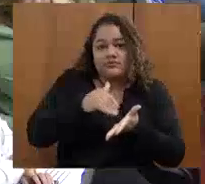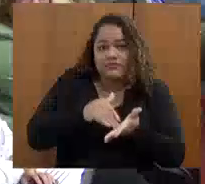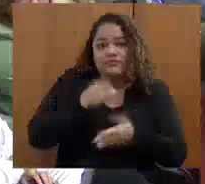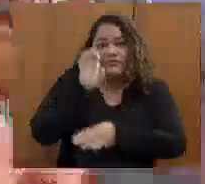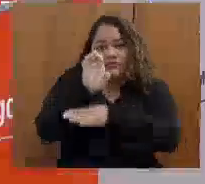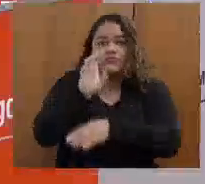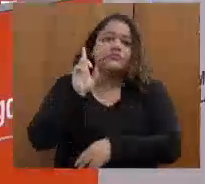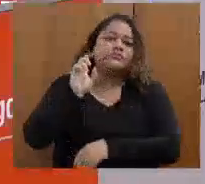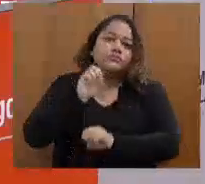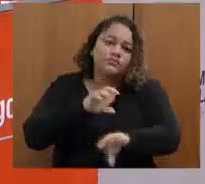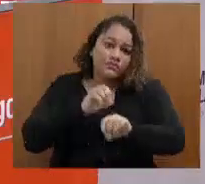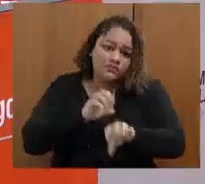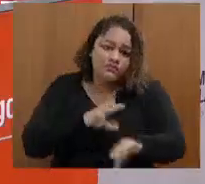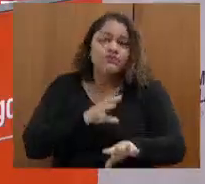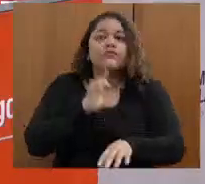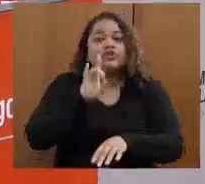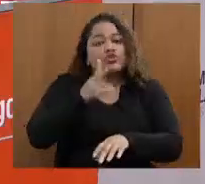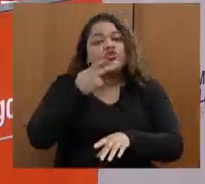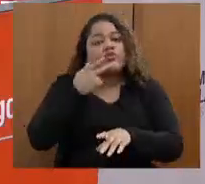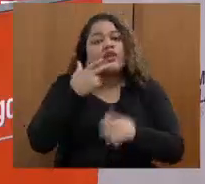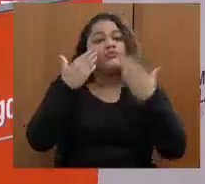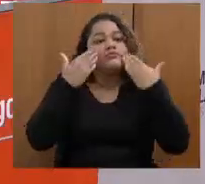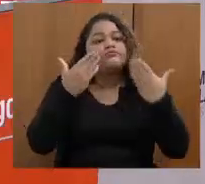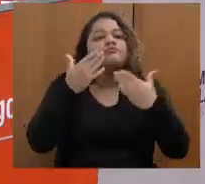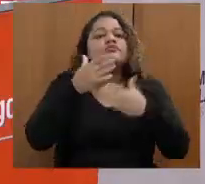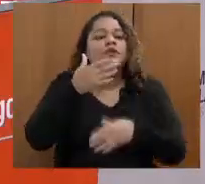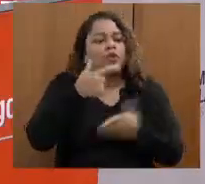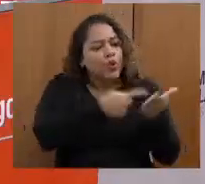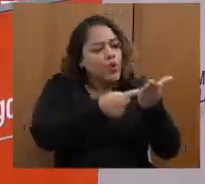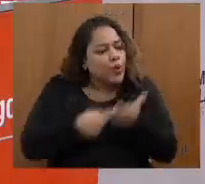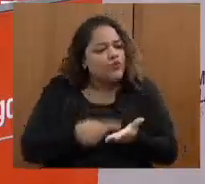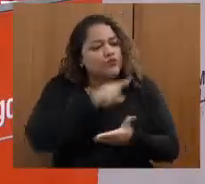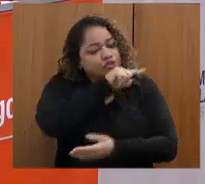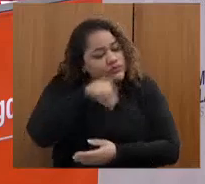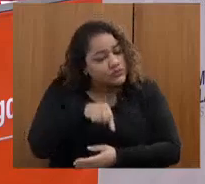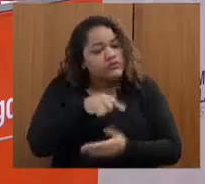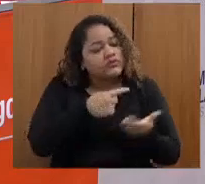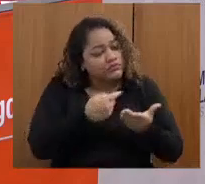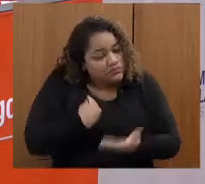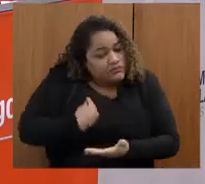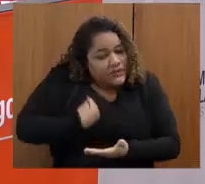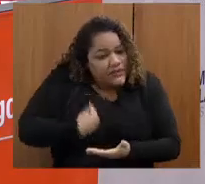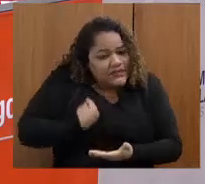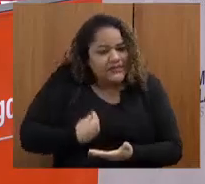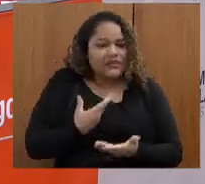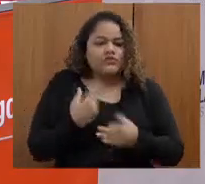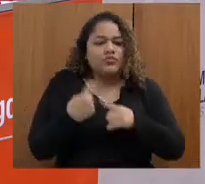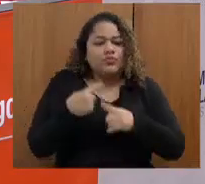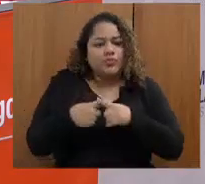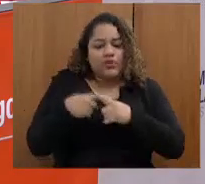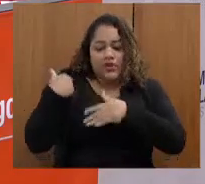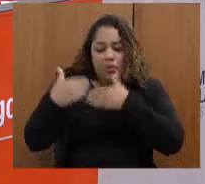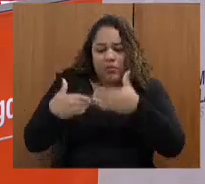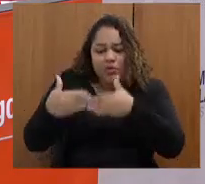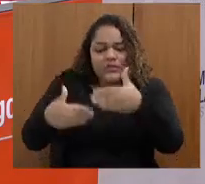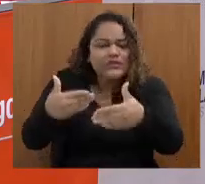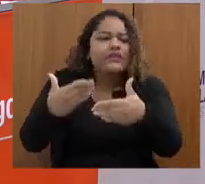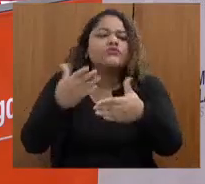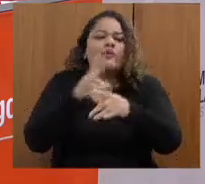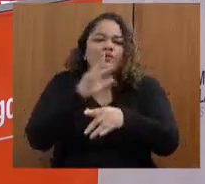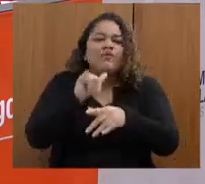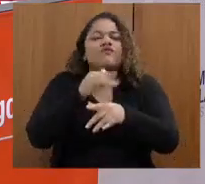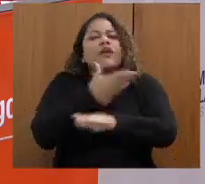eu aproveito para fazer de público o convite para que o Senhor esteja presente com a gente que aí com certeza esse processo vai ficar mais usual